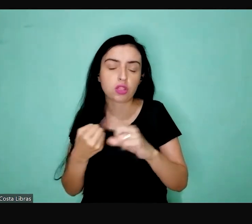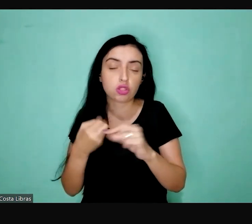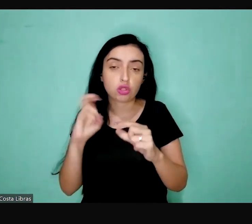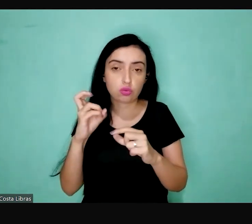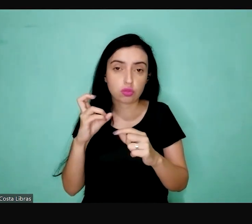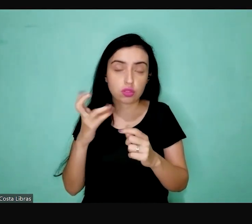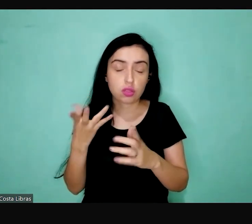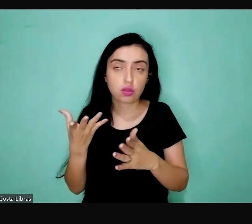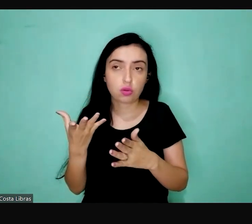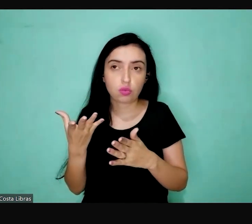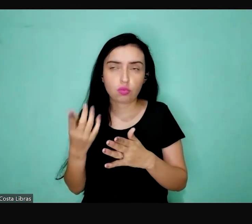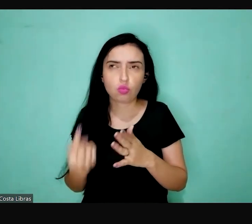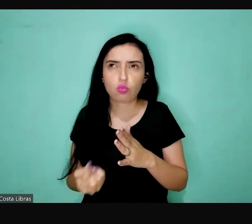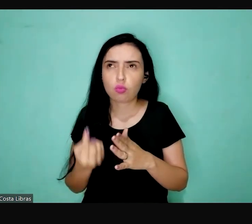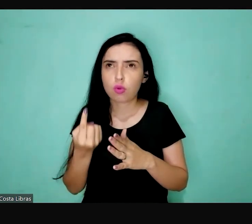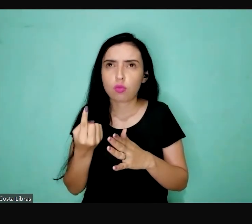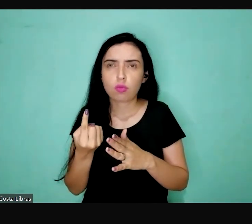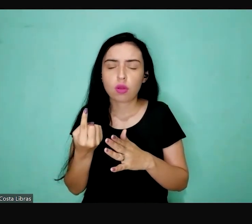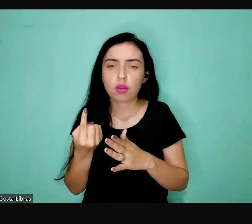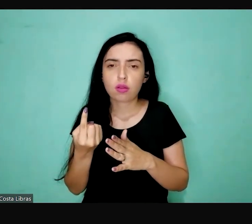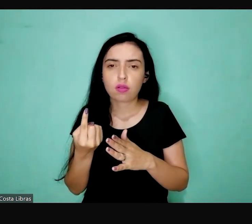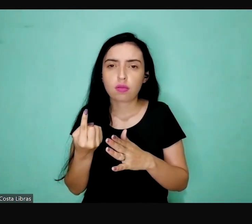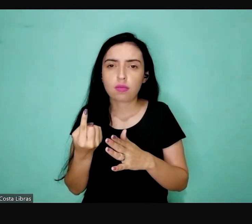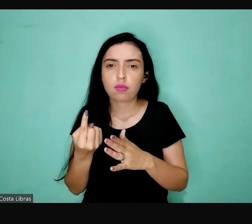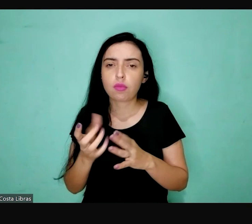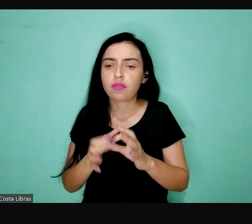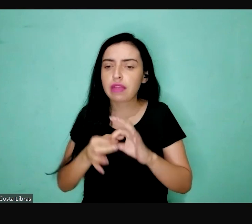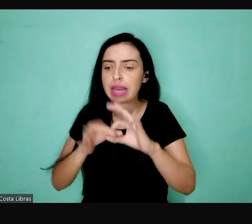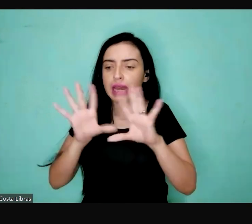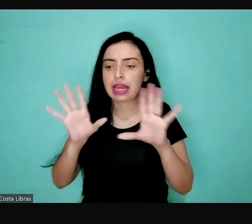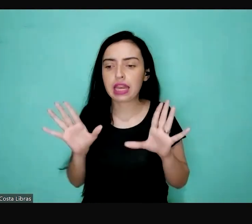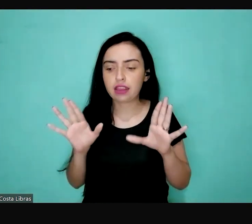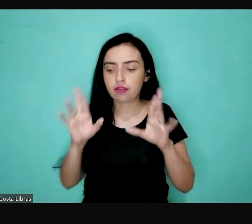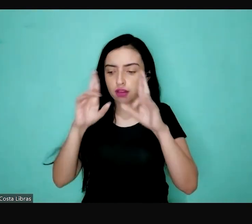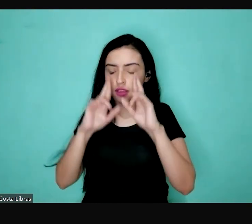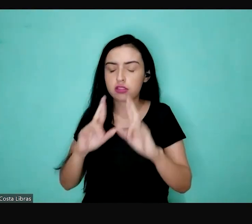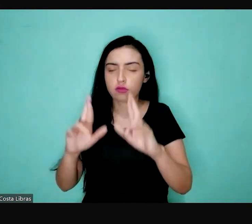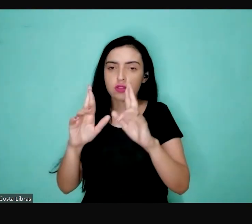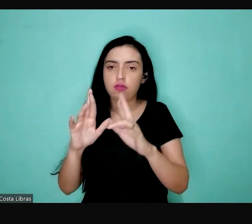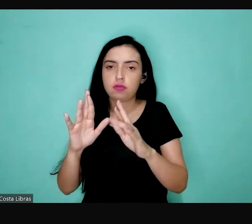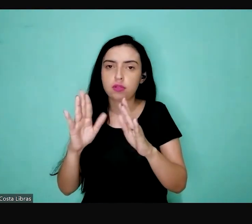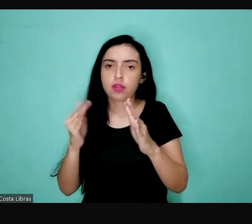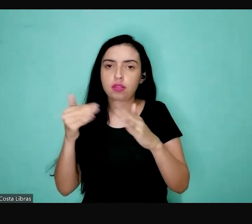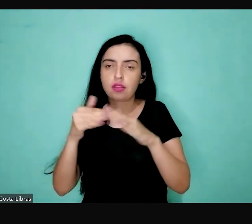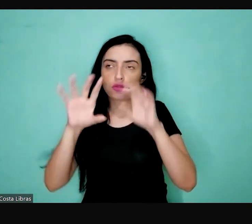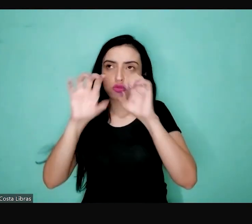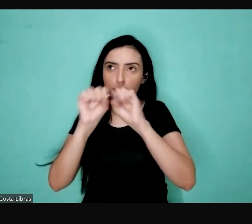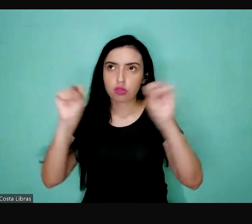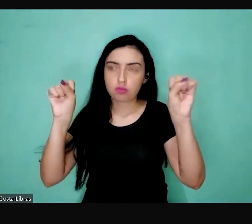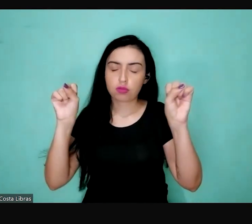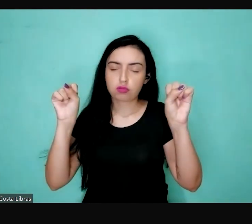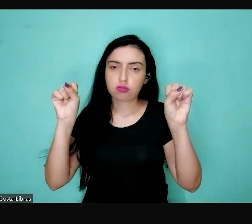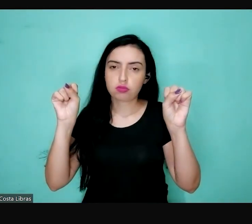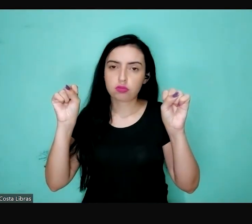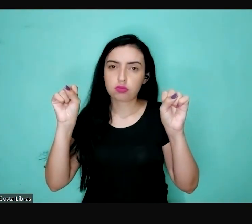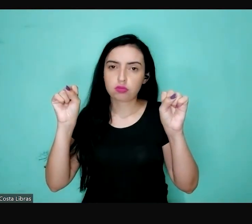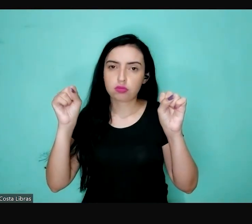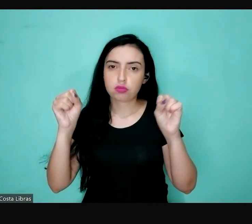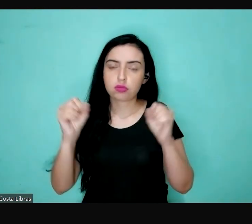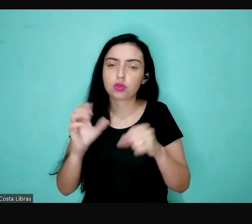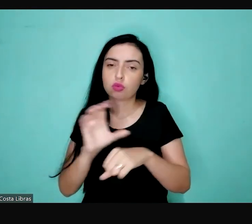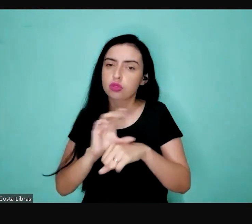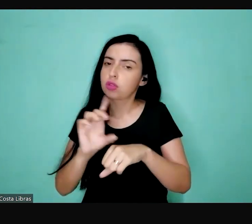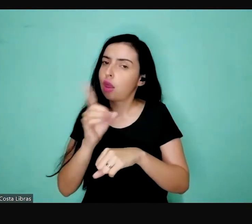uma via autónoma para chegar ao Tribunal, não ao Tribunal Constitucional, mas ao nosso